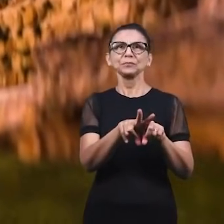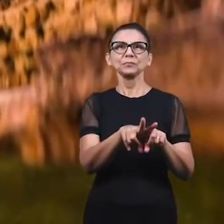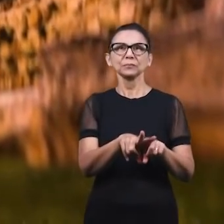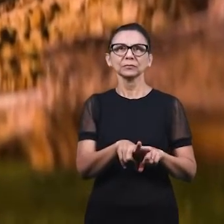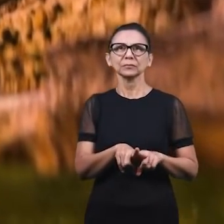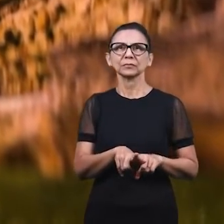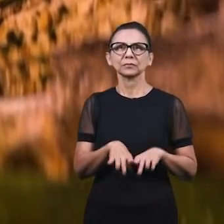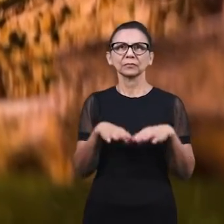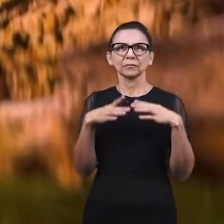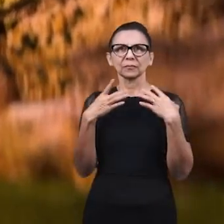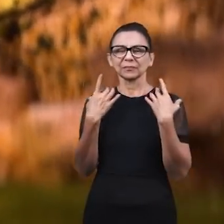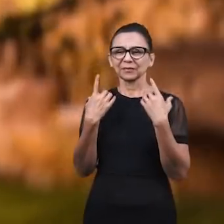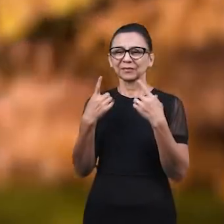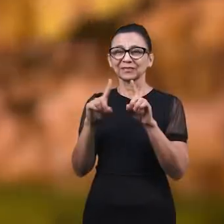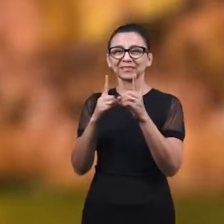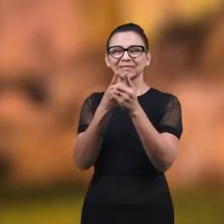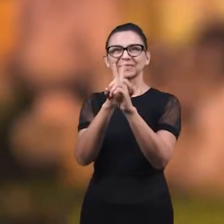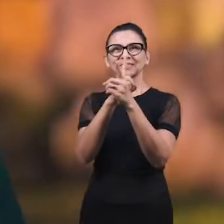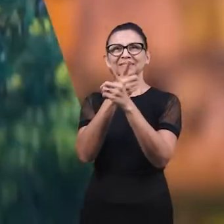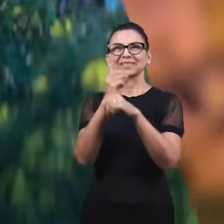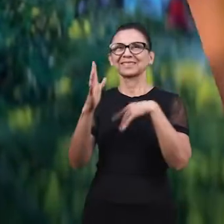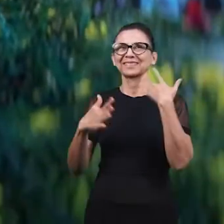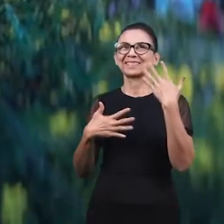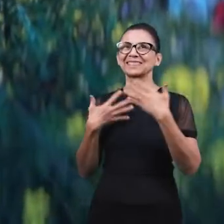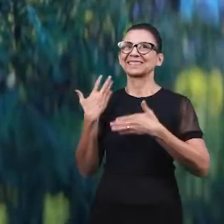também. Os discípulos se